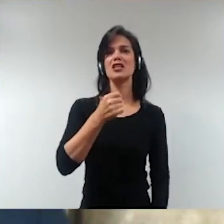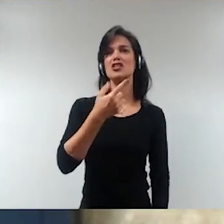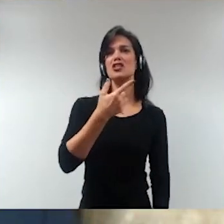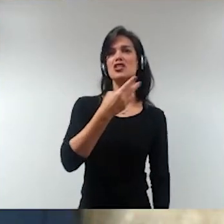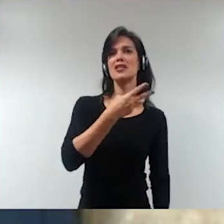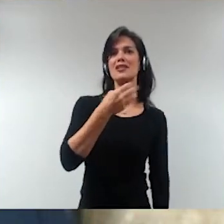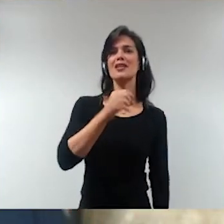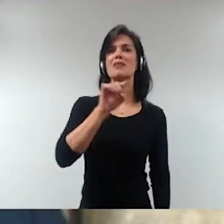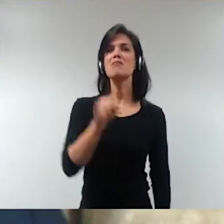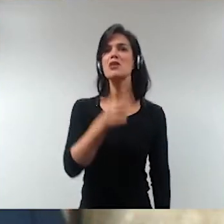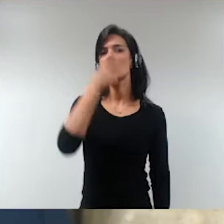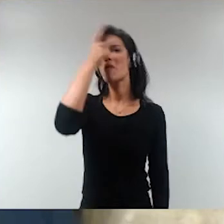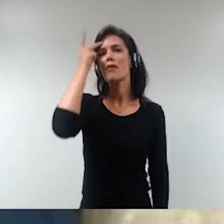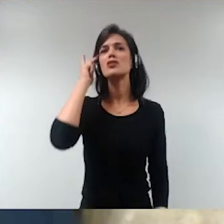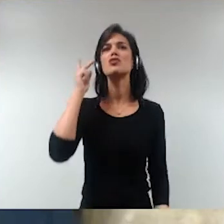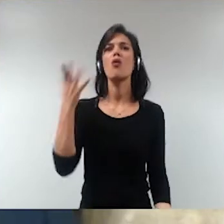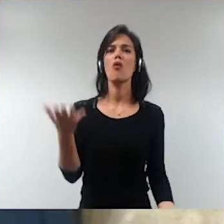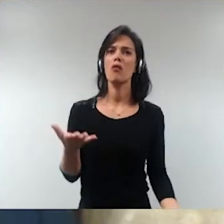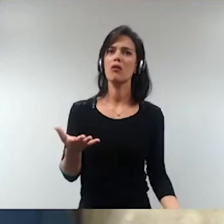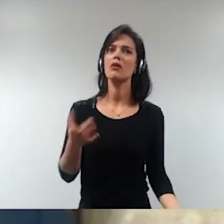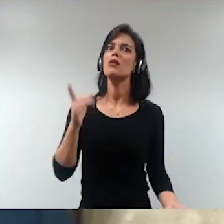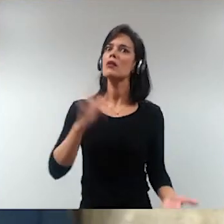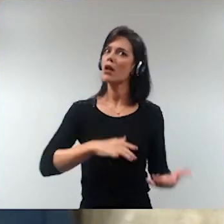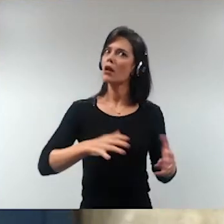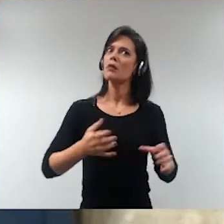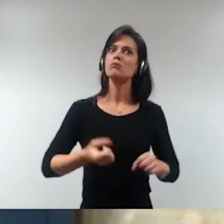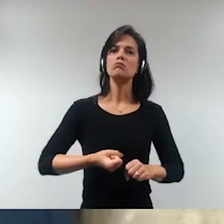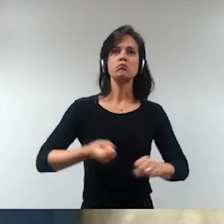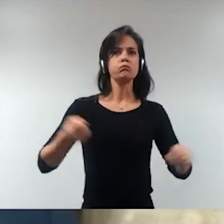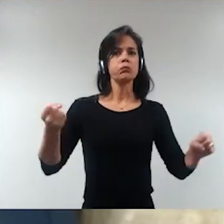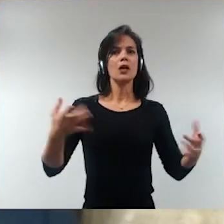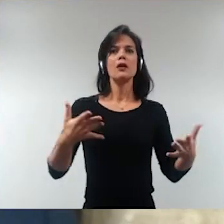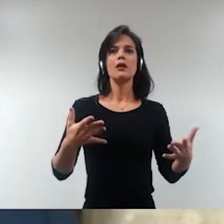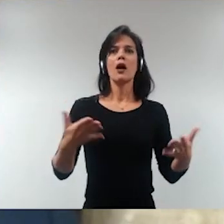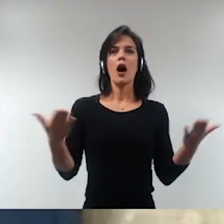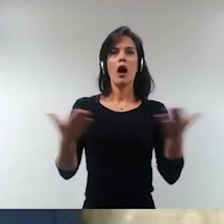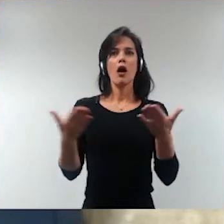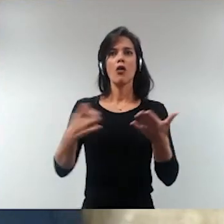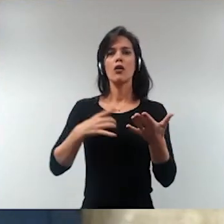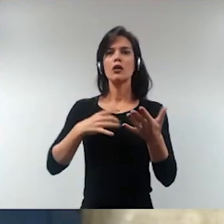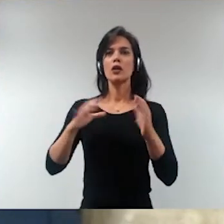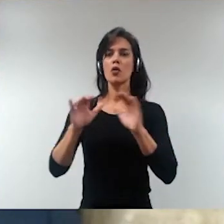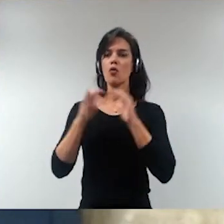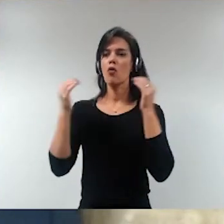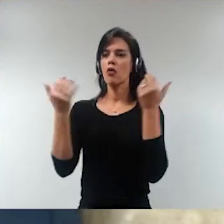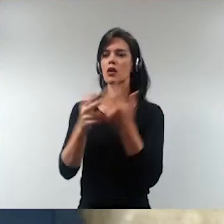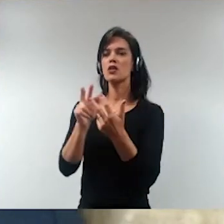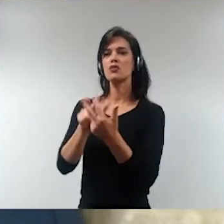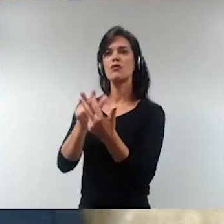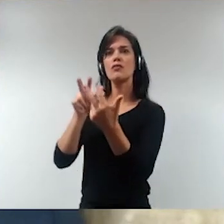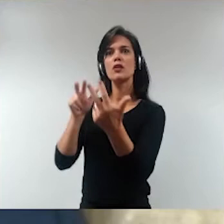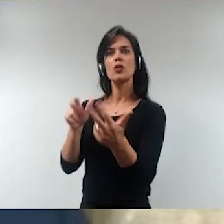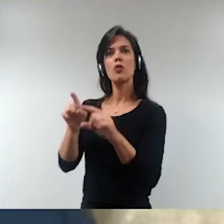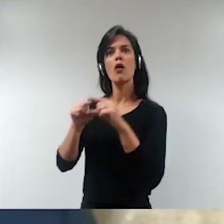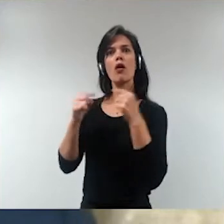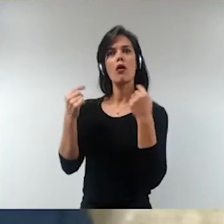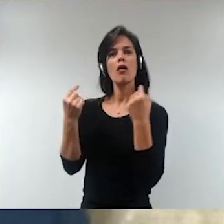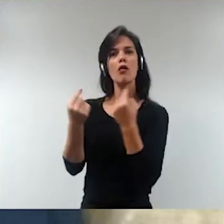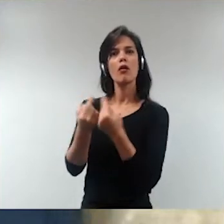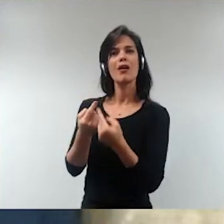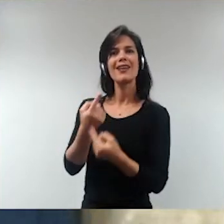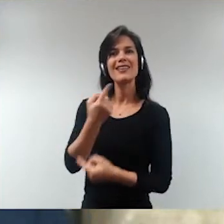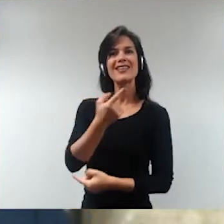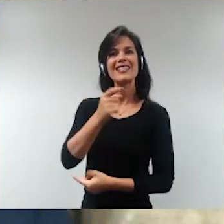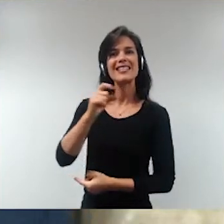e realmente era um acontecimento. Hoje, nós estamos aqui com um congresso virtual que reuniu mais de 100